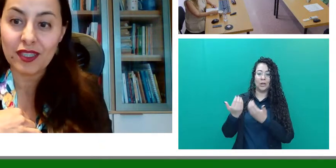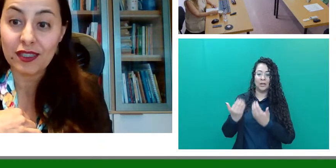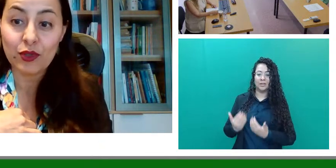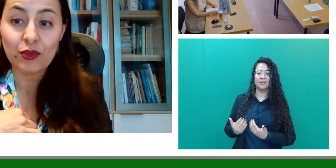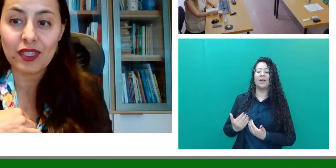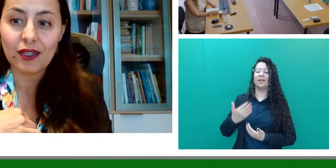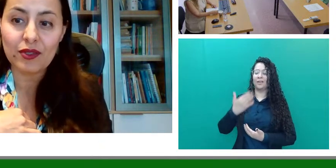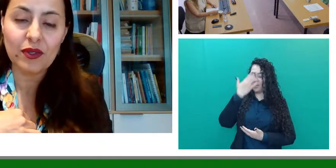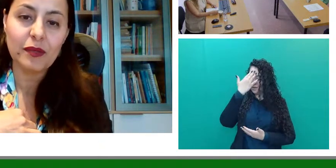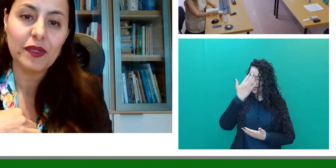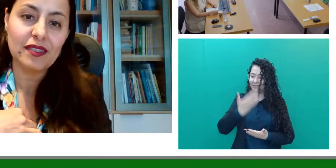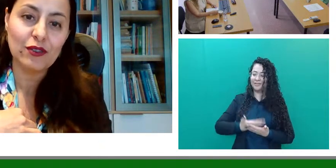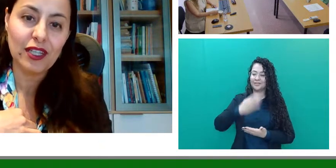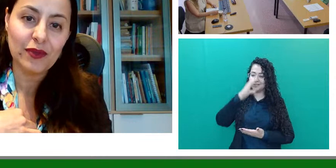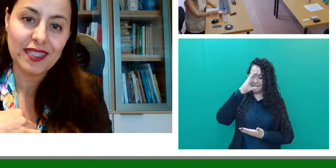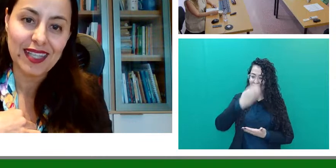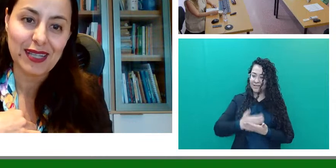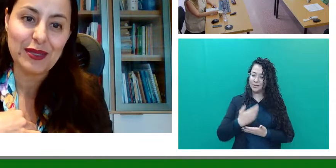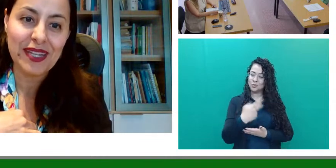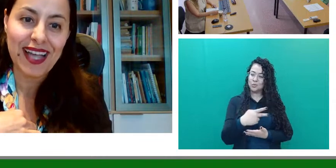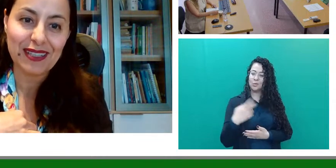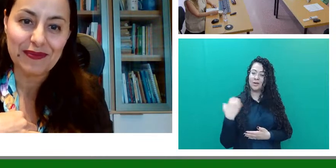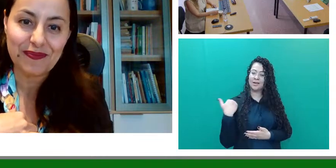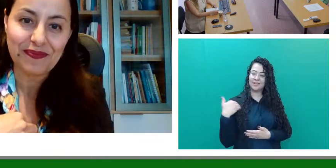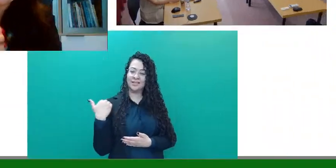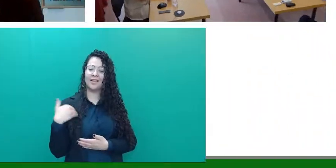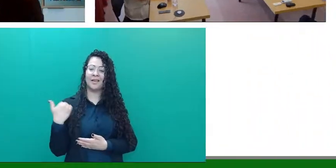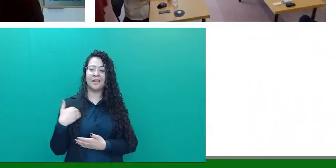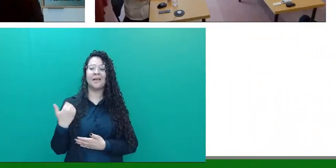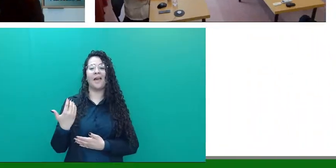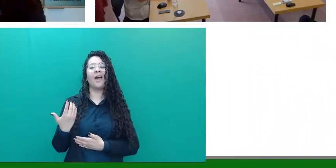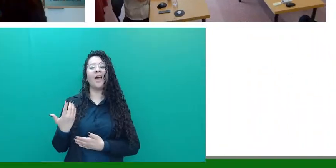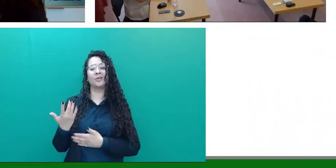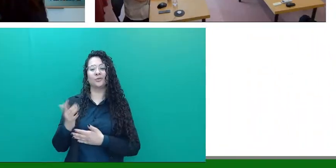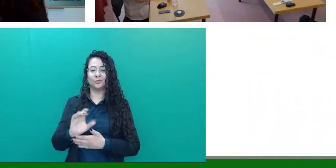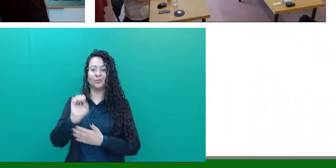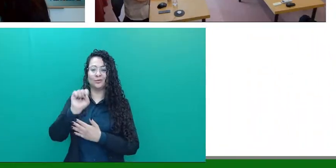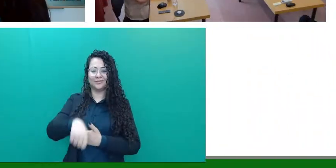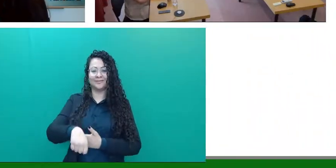para os estudos da tradução e interpretação de língua de sinais. Obrigada.